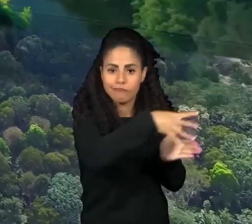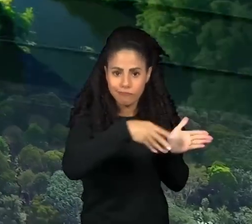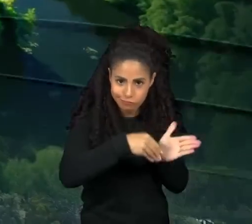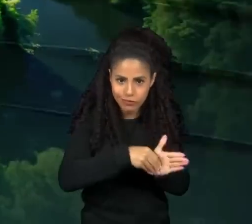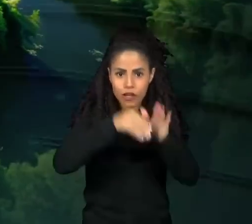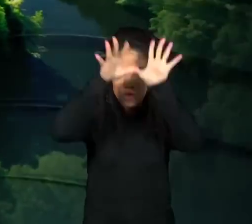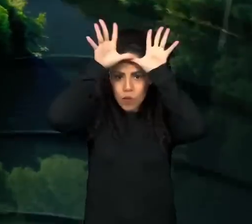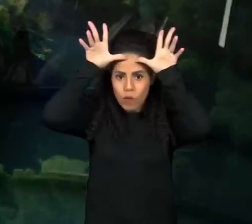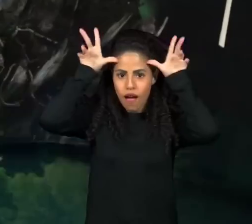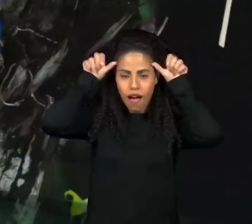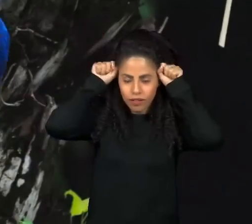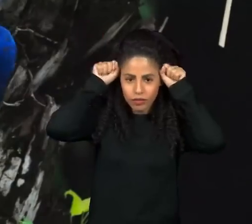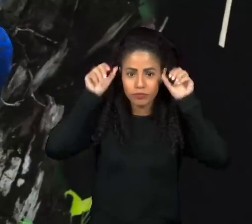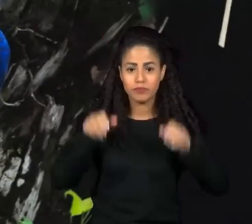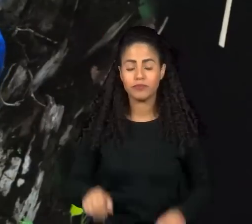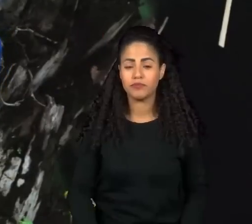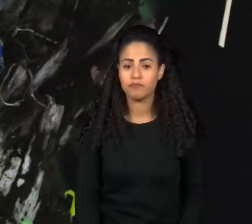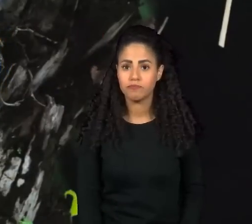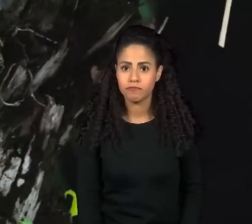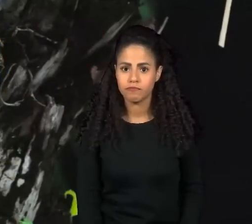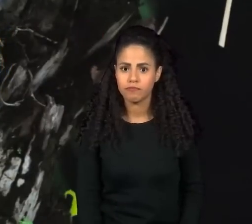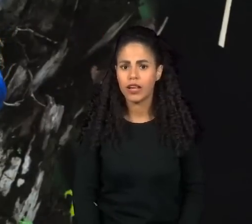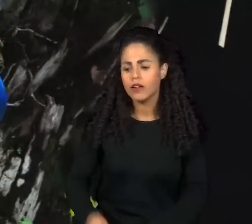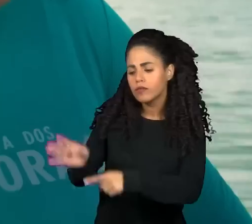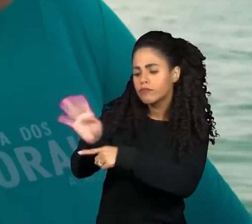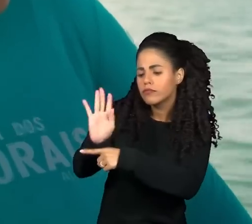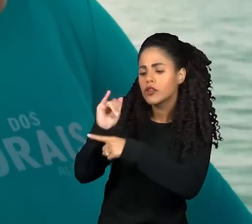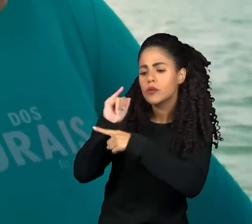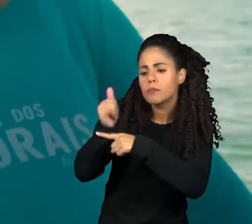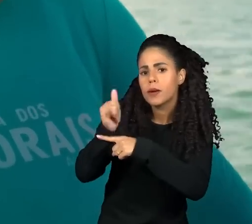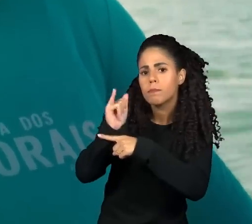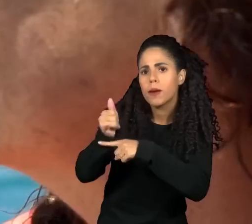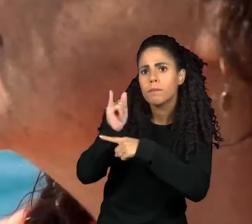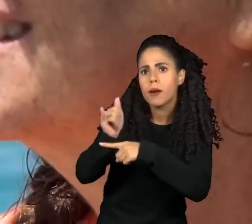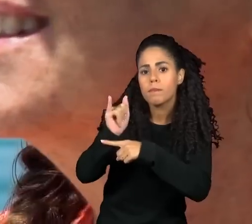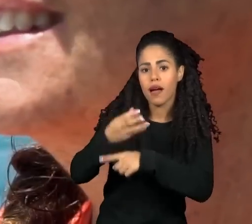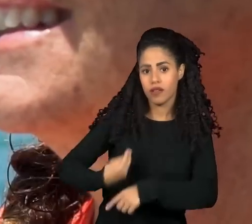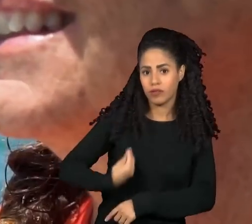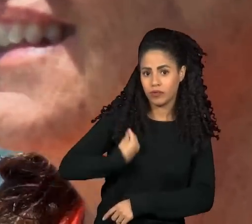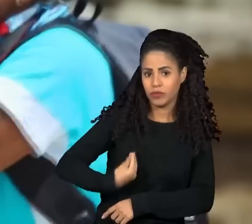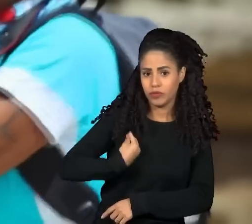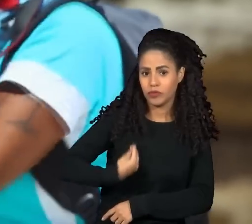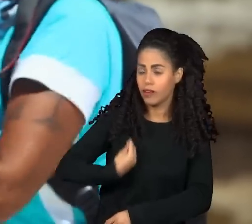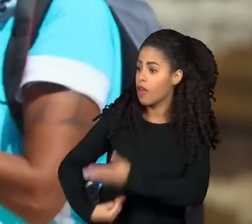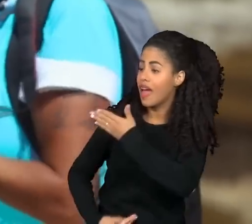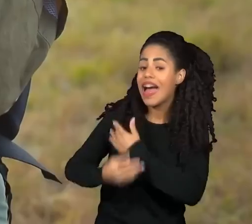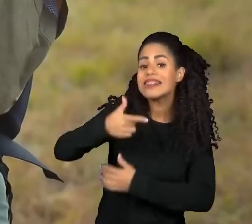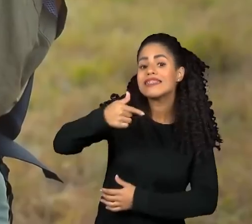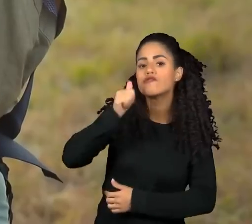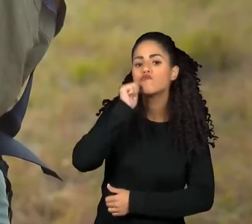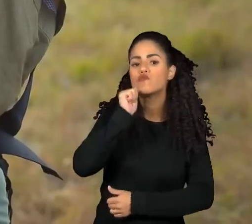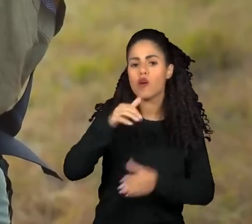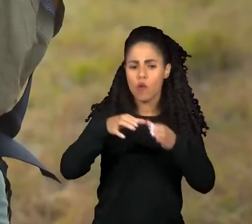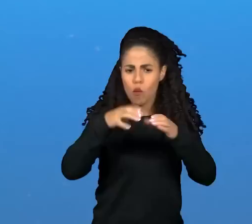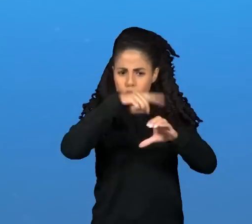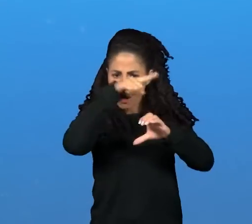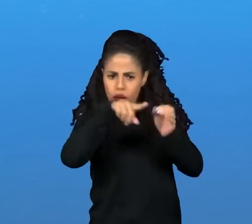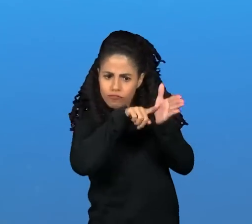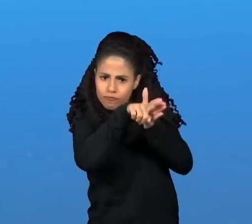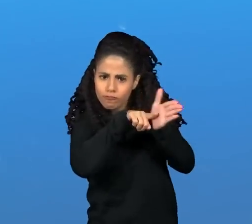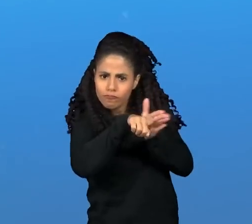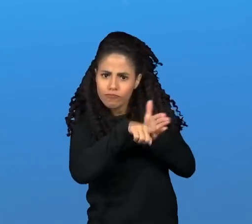Acre. E documentário conta a história de luta de 7 mulheres cientistas pela preservação